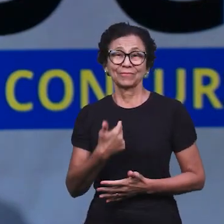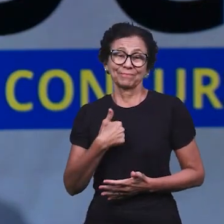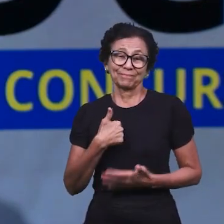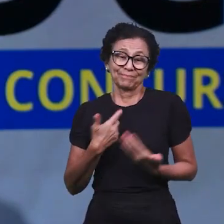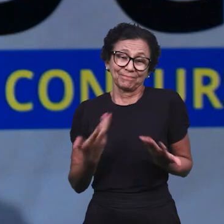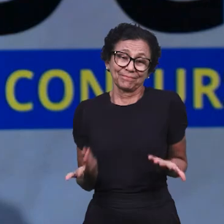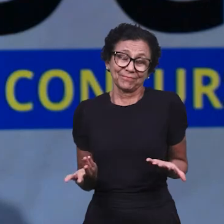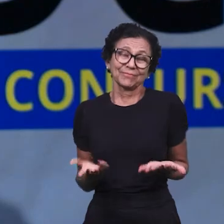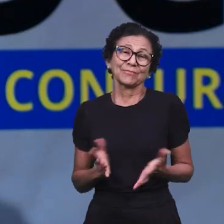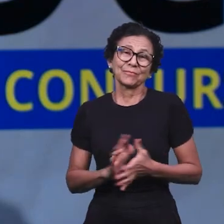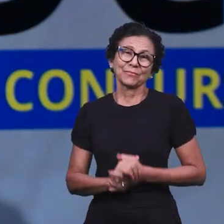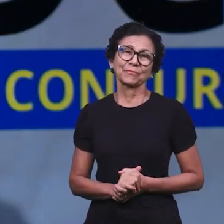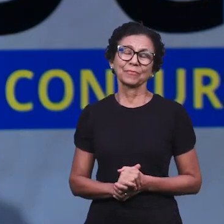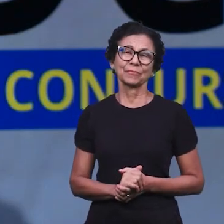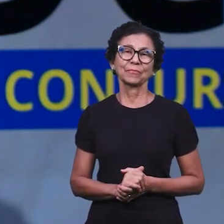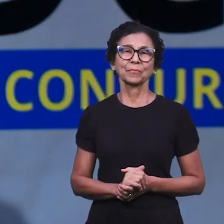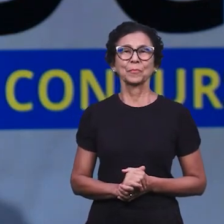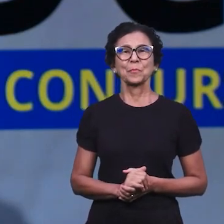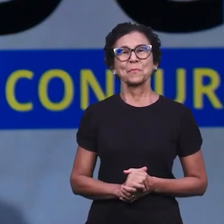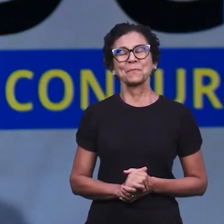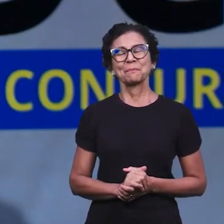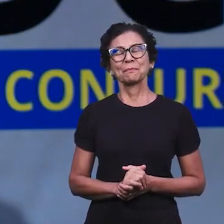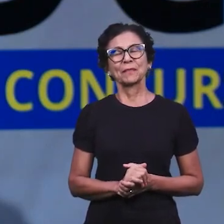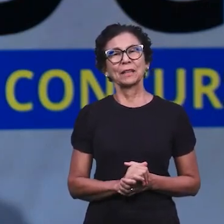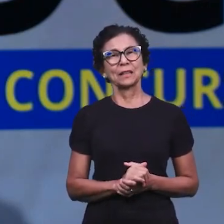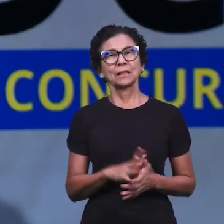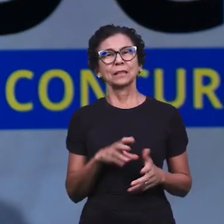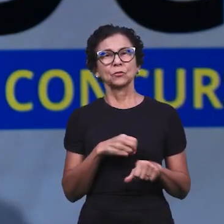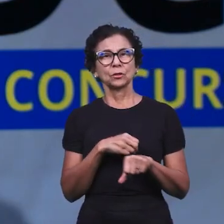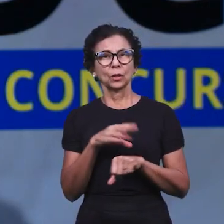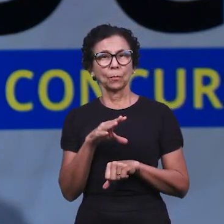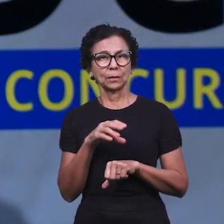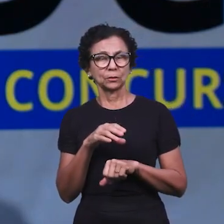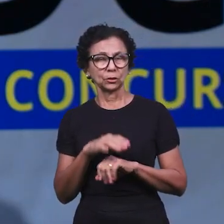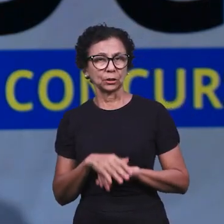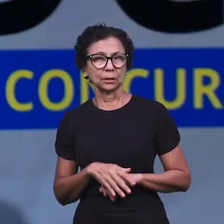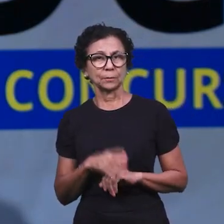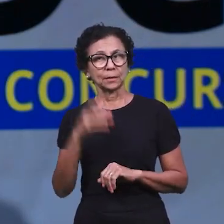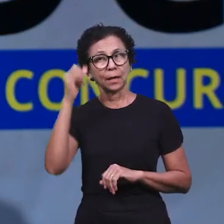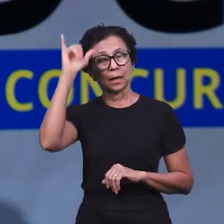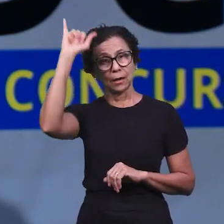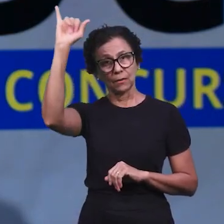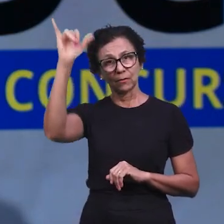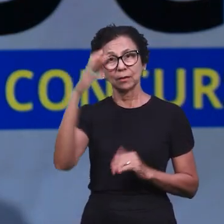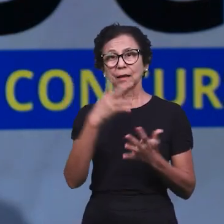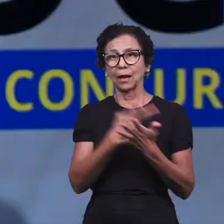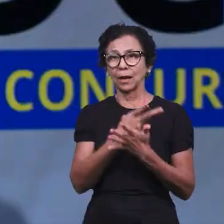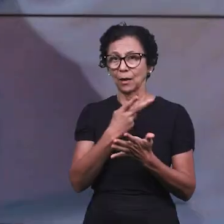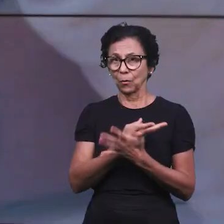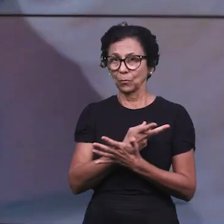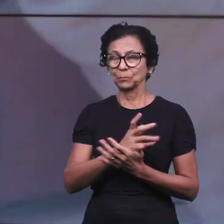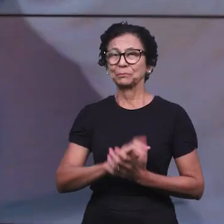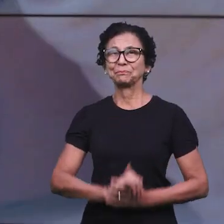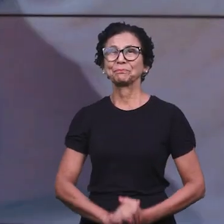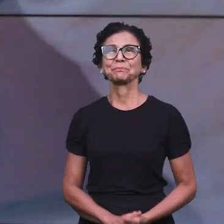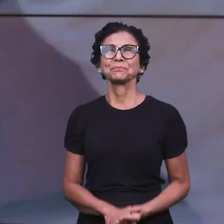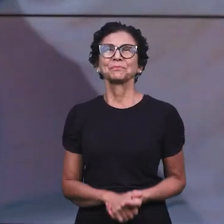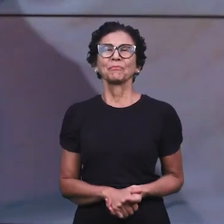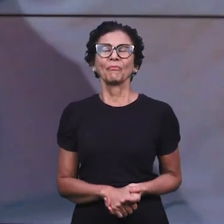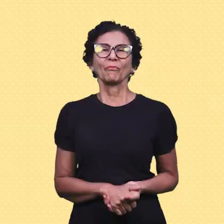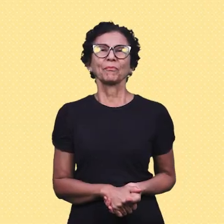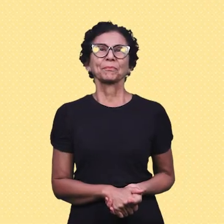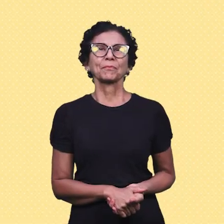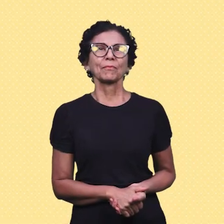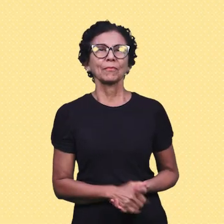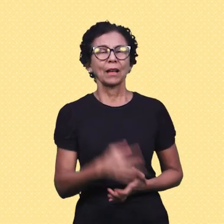você possa, aí, ao longo dos seus estudos, possa evitar esses erros na sua preparação. Vamos lá? Então, vamos começar